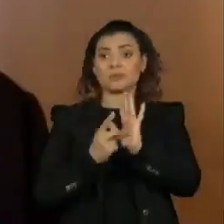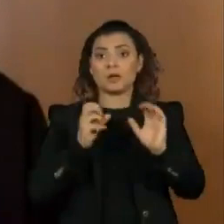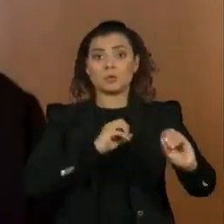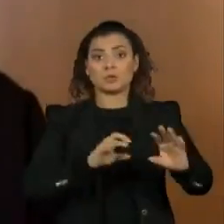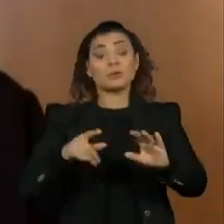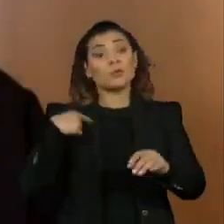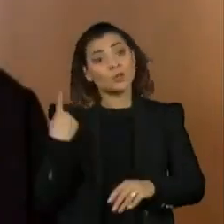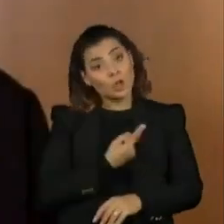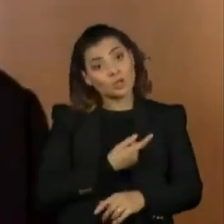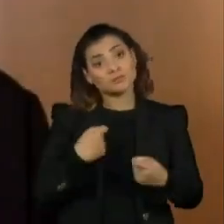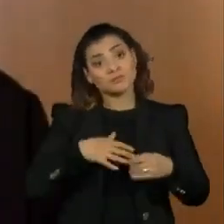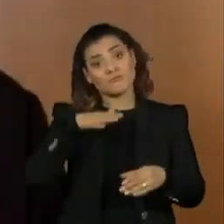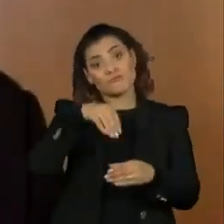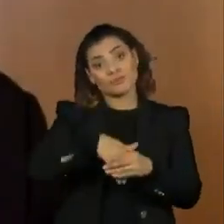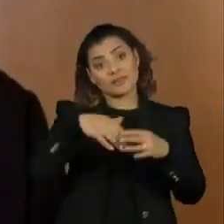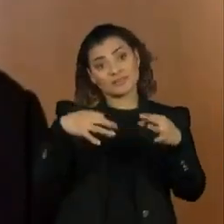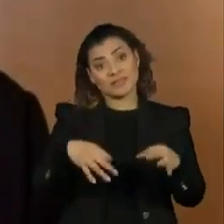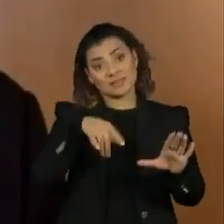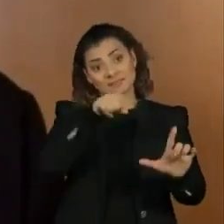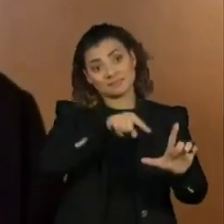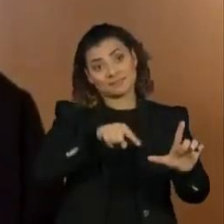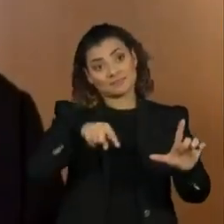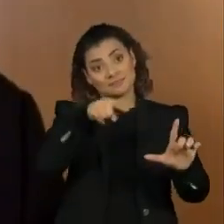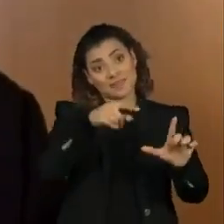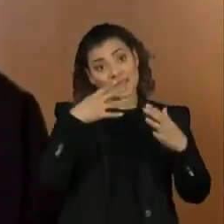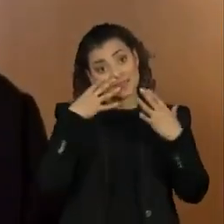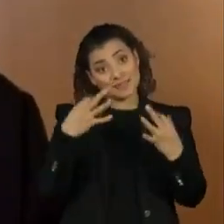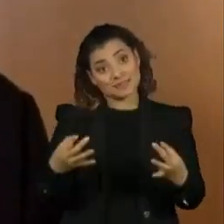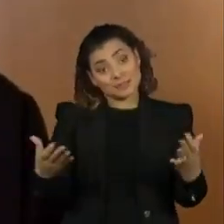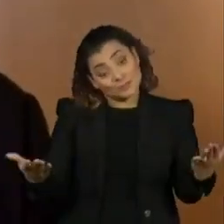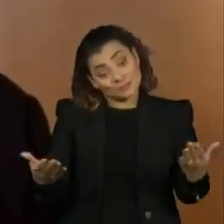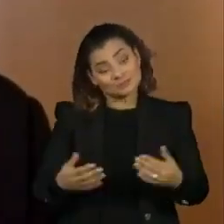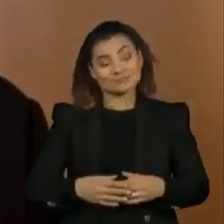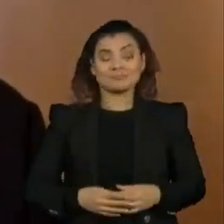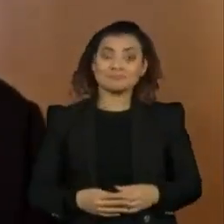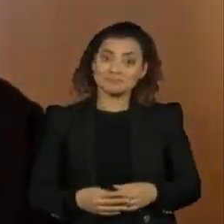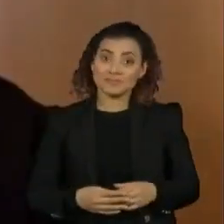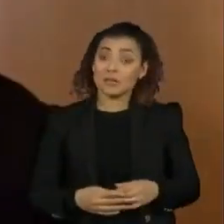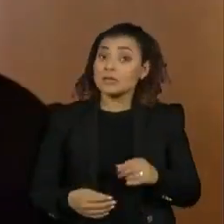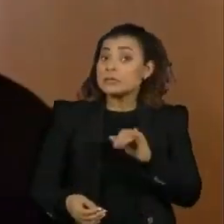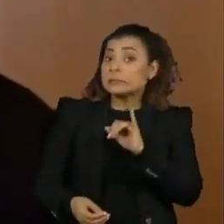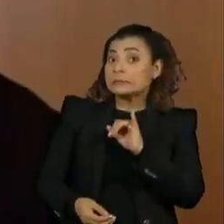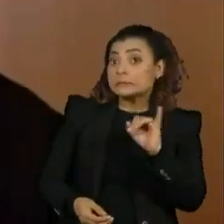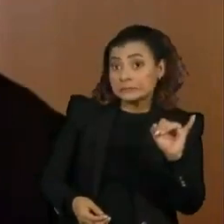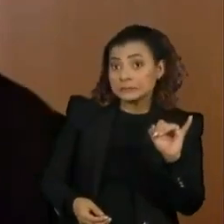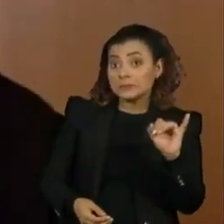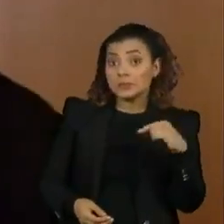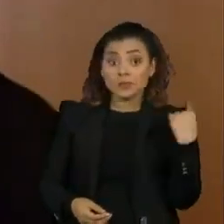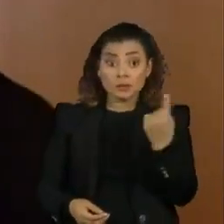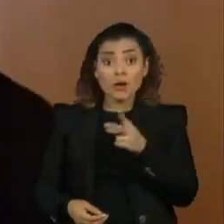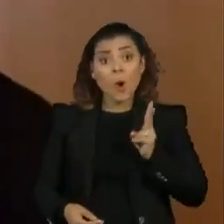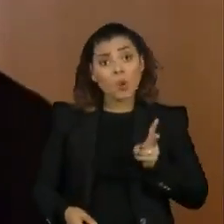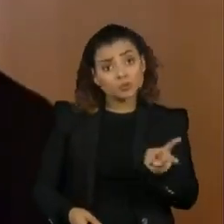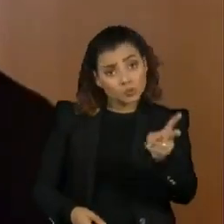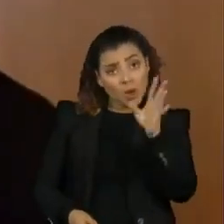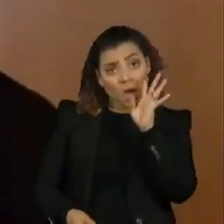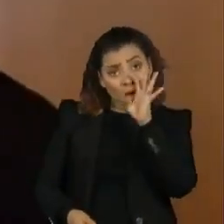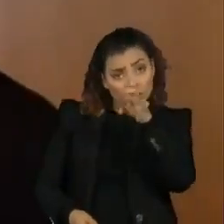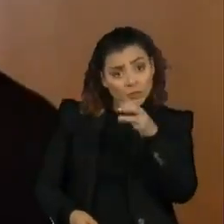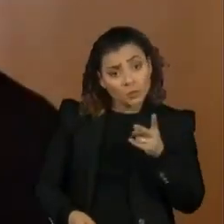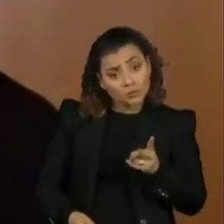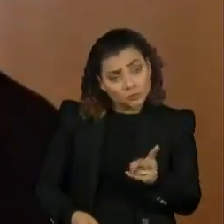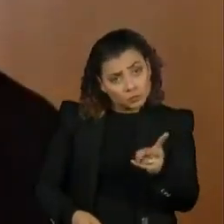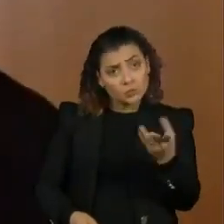de eleger, nós temos que ficar muito atentos, porque se nós insistirmos em